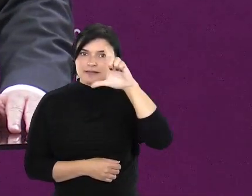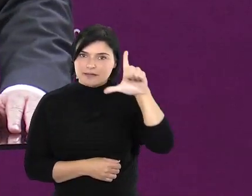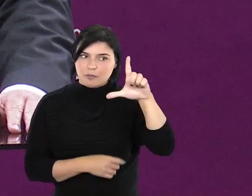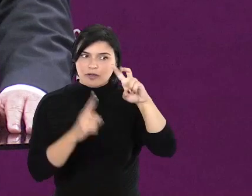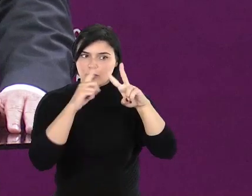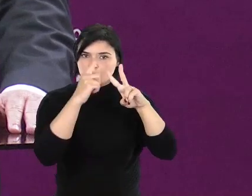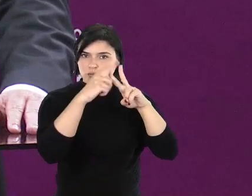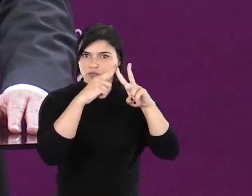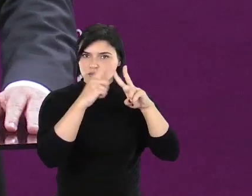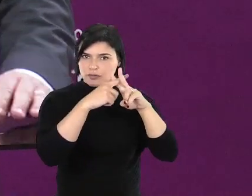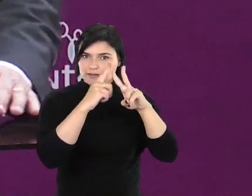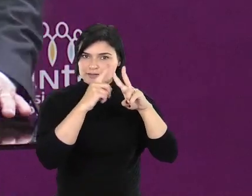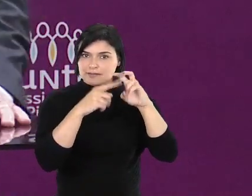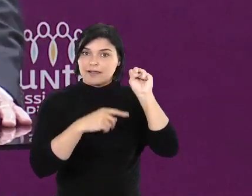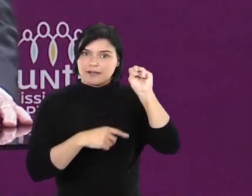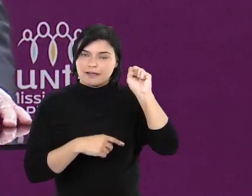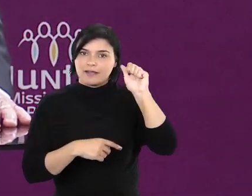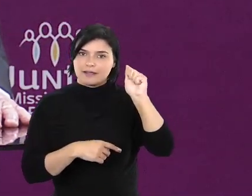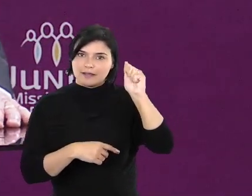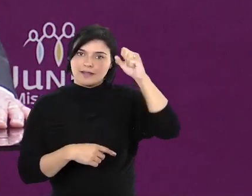que vocês entendam